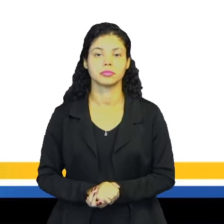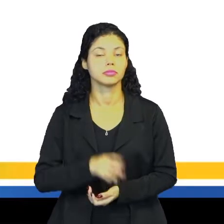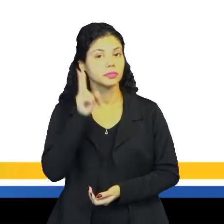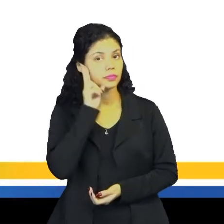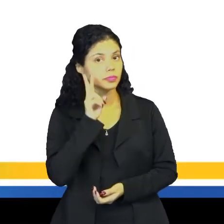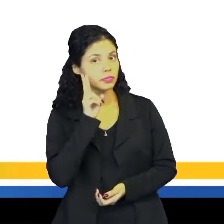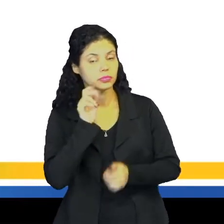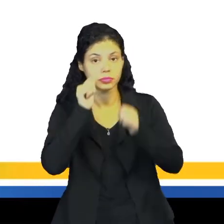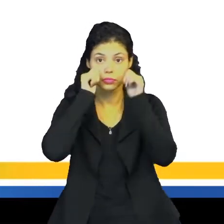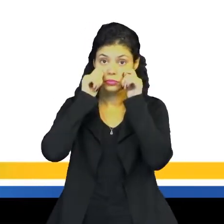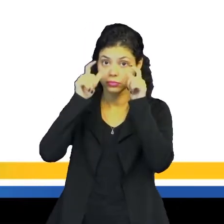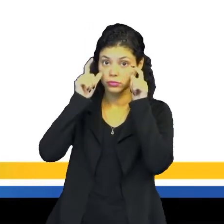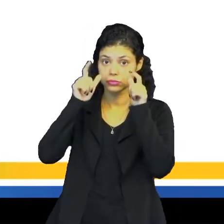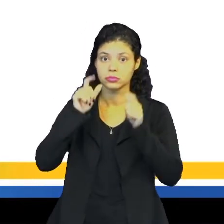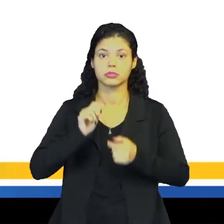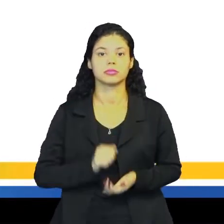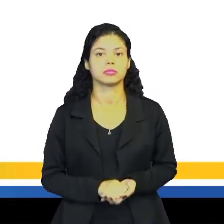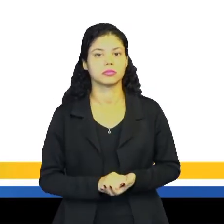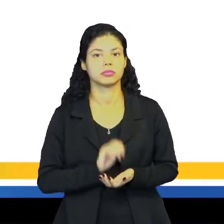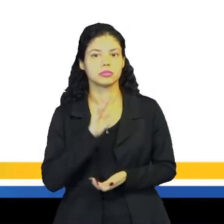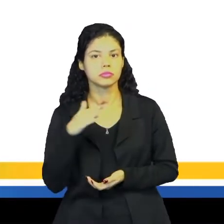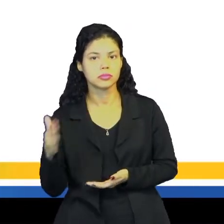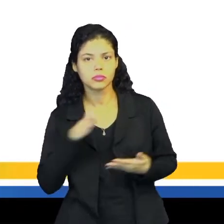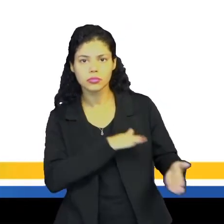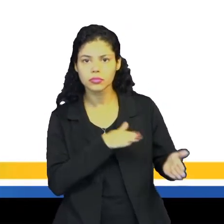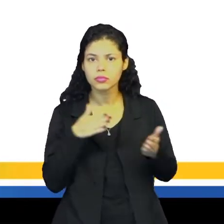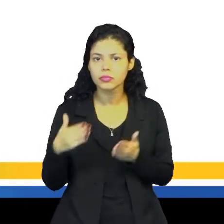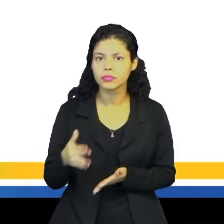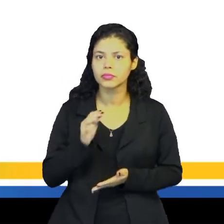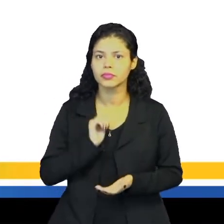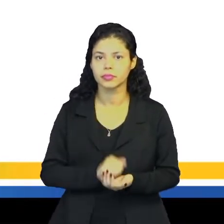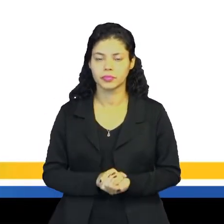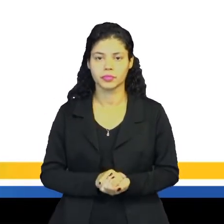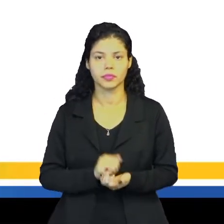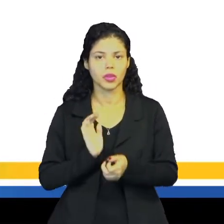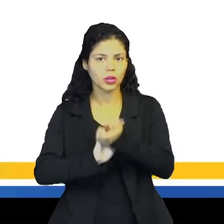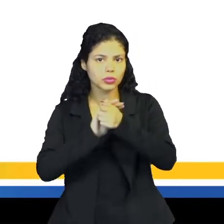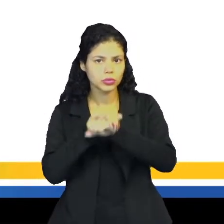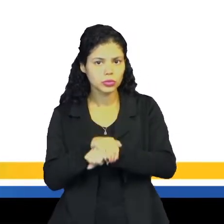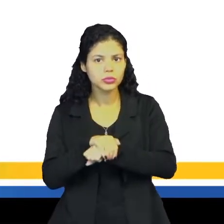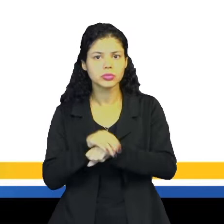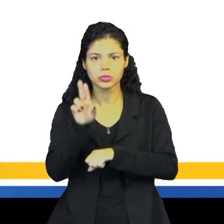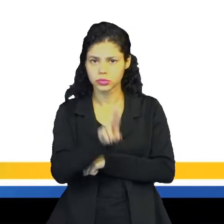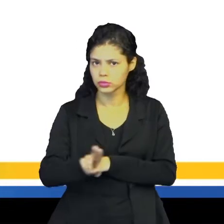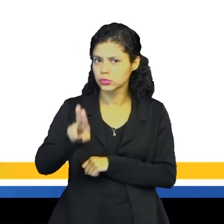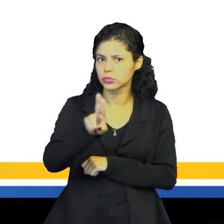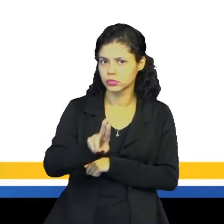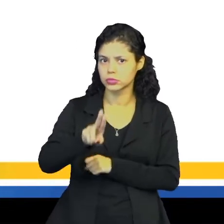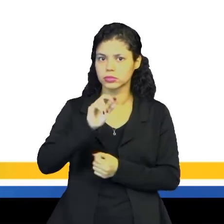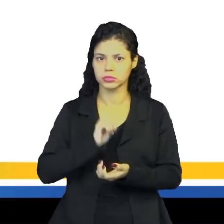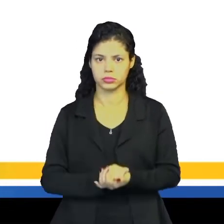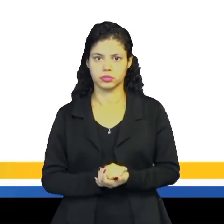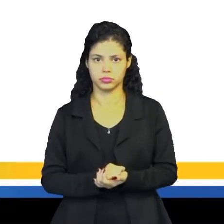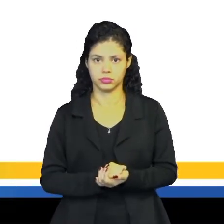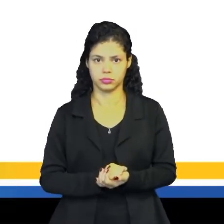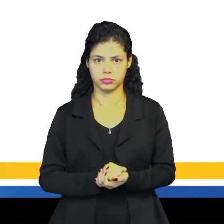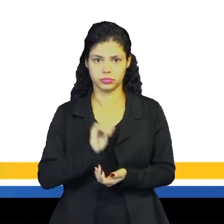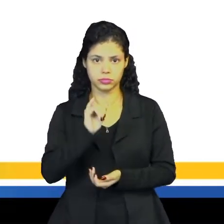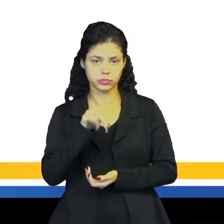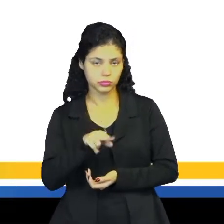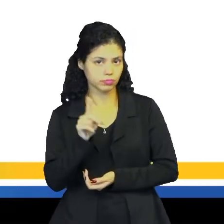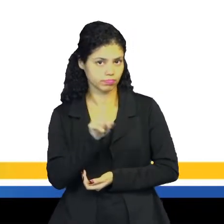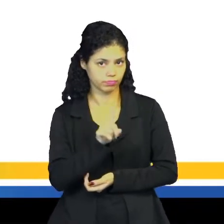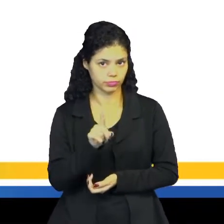Nós temos ali uma atenção, né? Quando a parte do dia for à noite, utiliza-se at e não